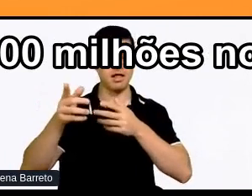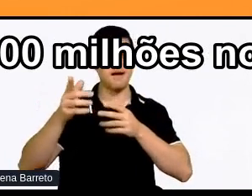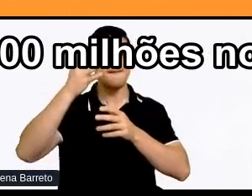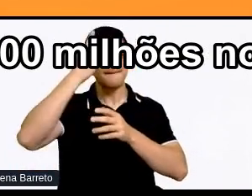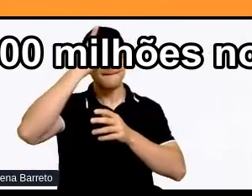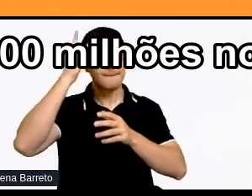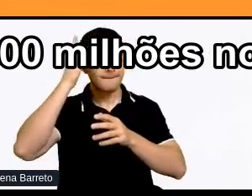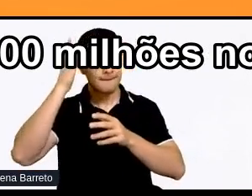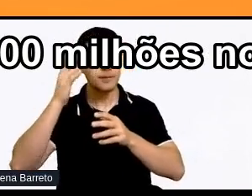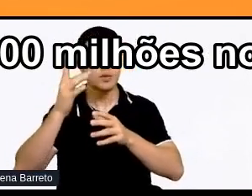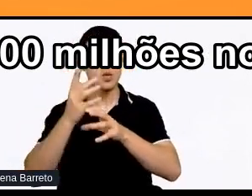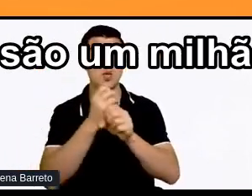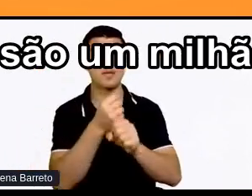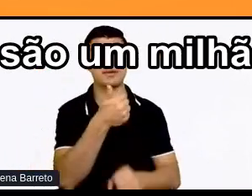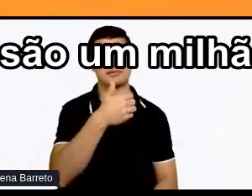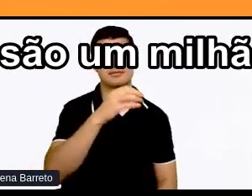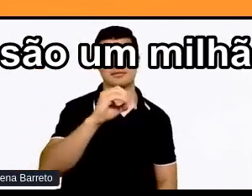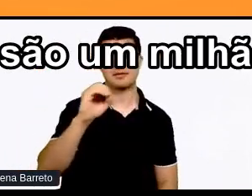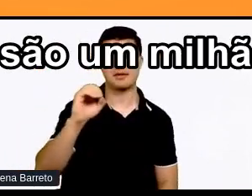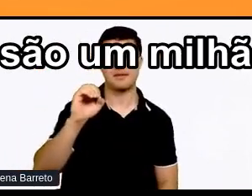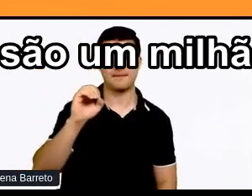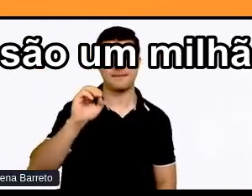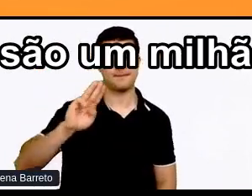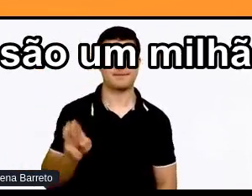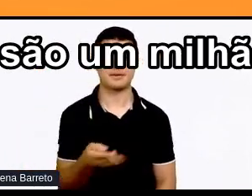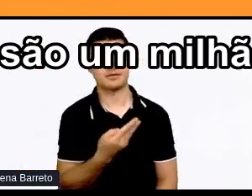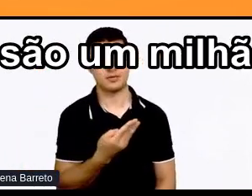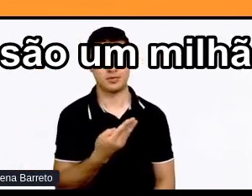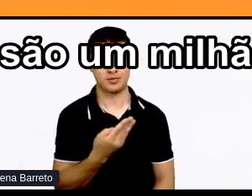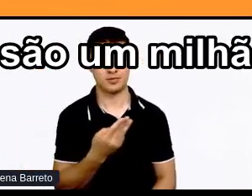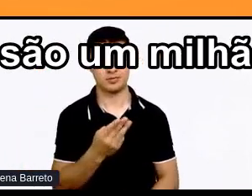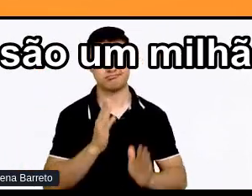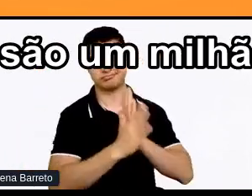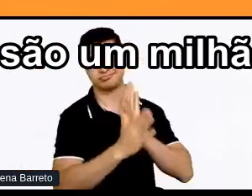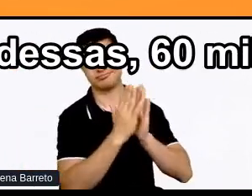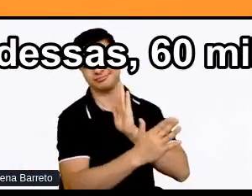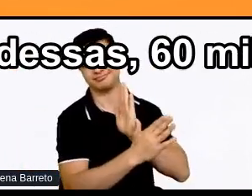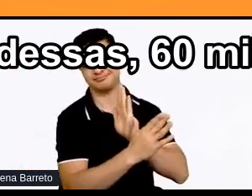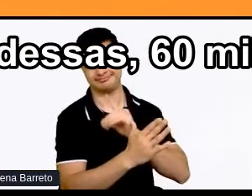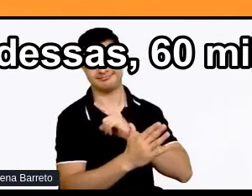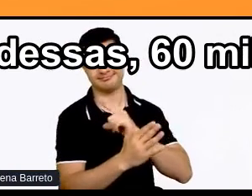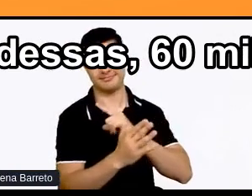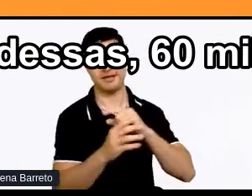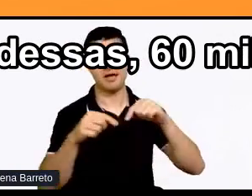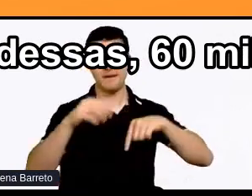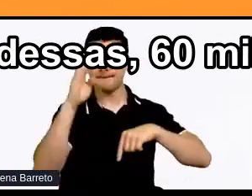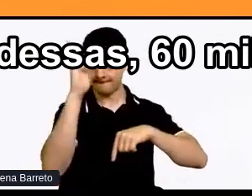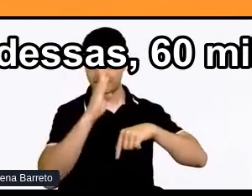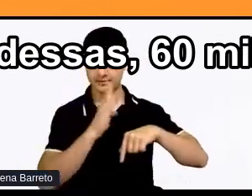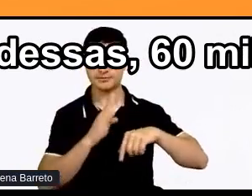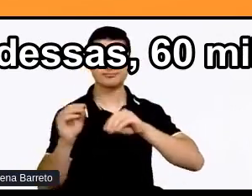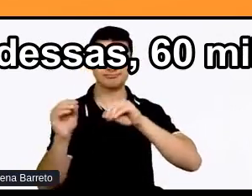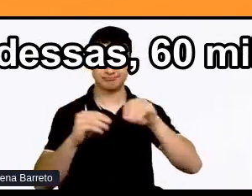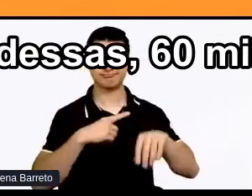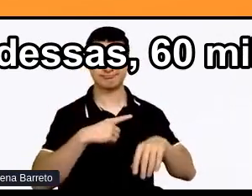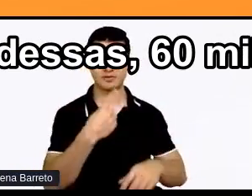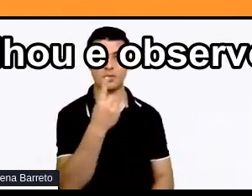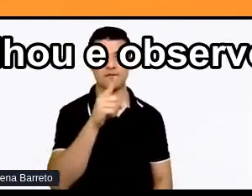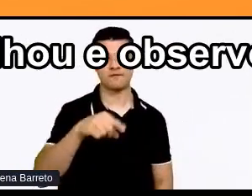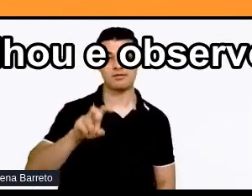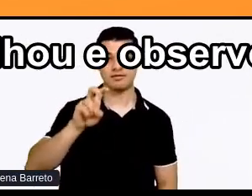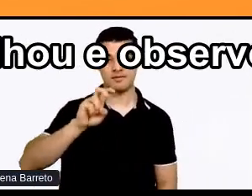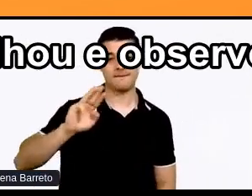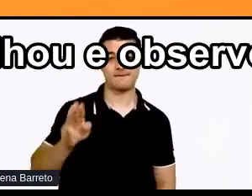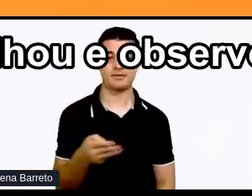mundo, e é muita gente. Né? Aqui no Brasil já são 1,5 milhão de pessoas migrantes, e dessas 60 mil são